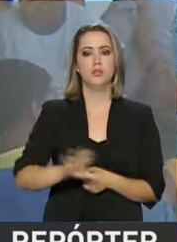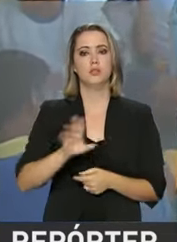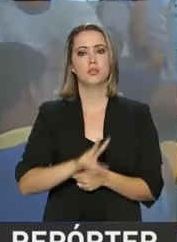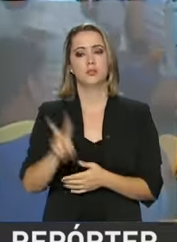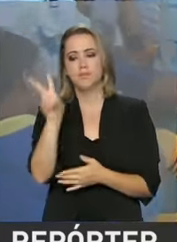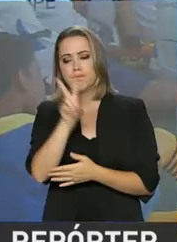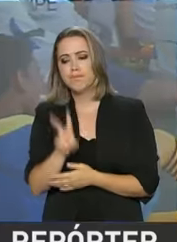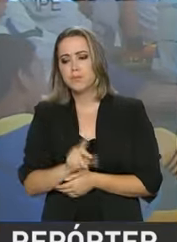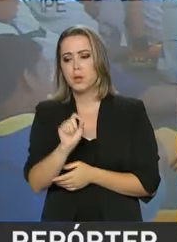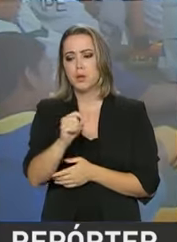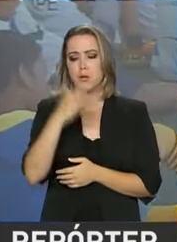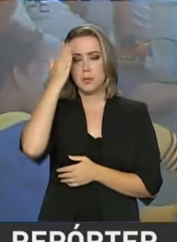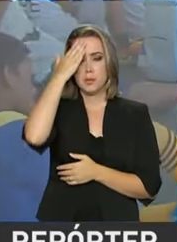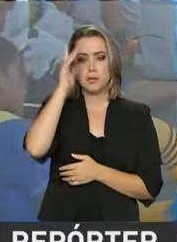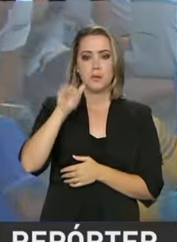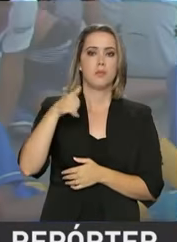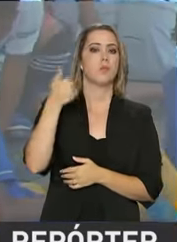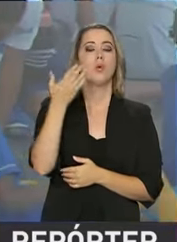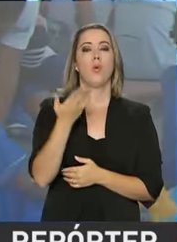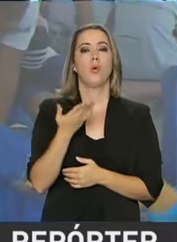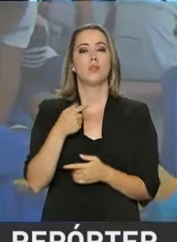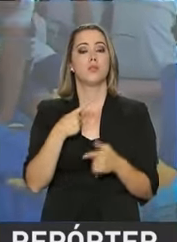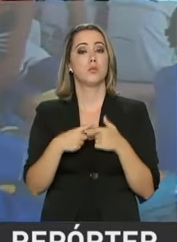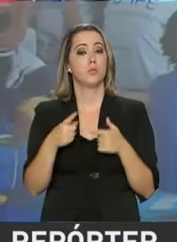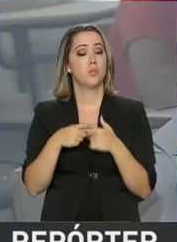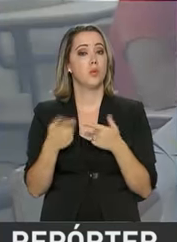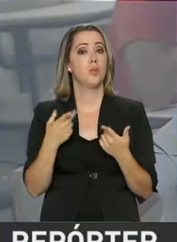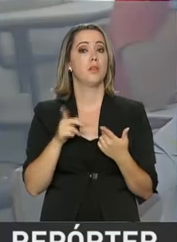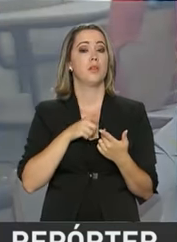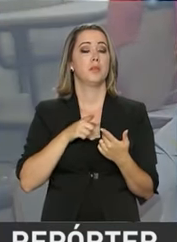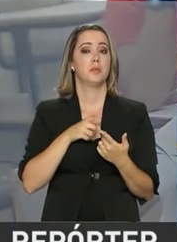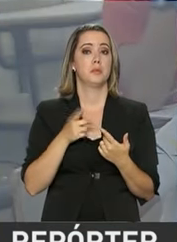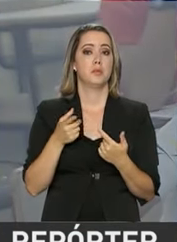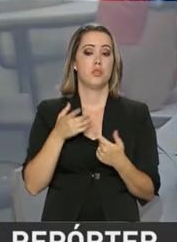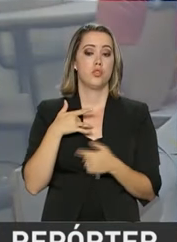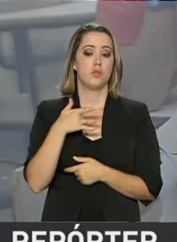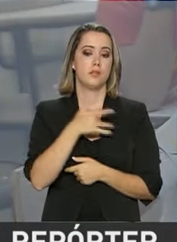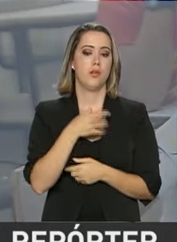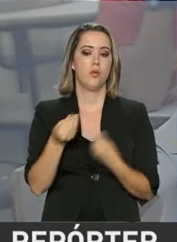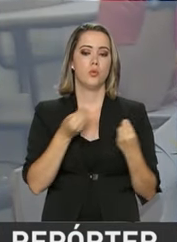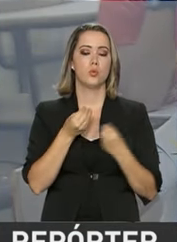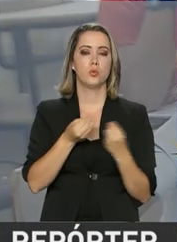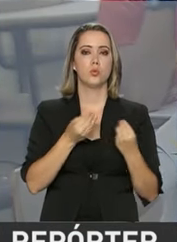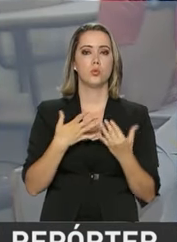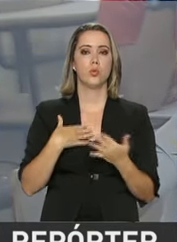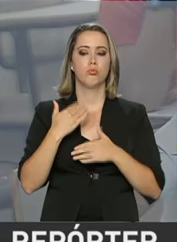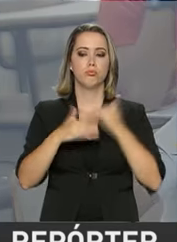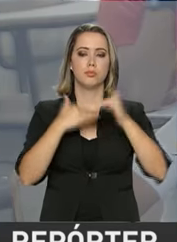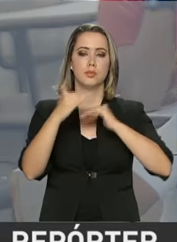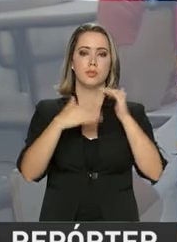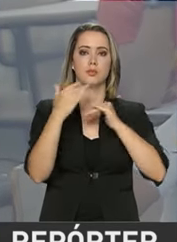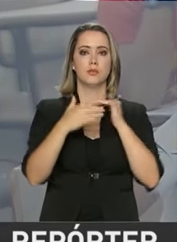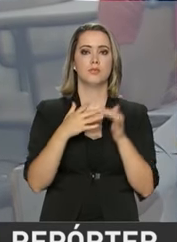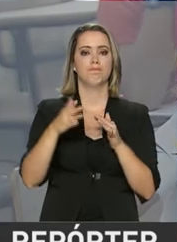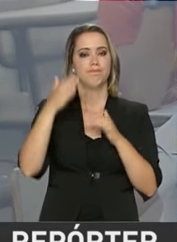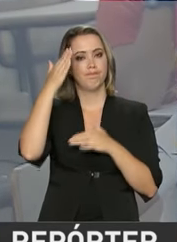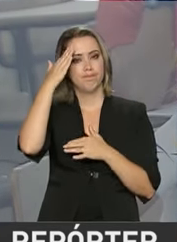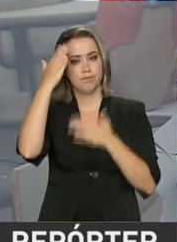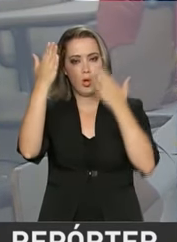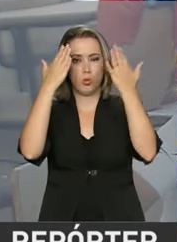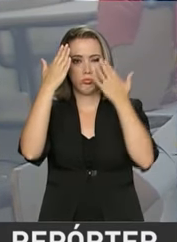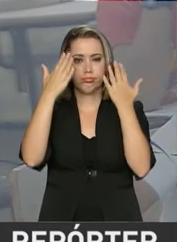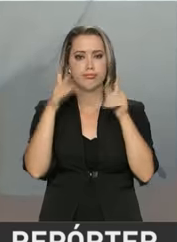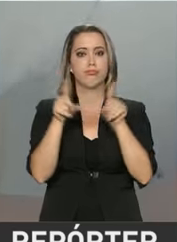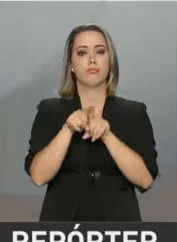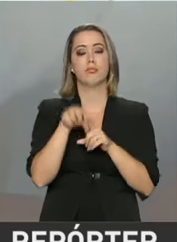para saber quais as limitações clínicas e também como está o potencial do desenvolvimento intelectual